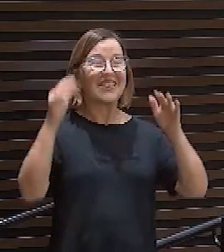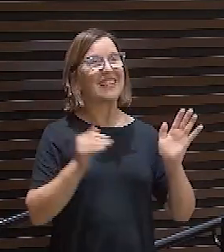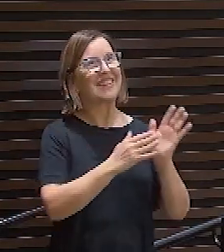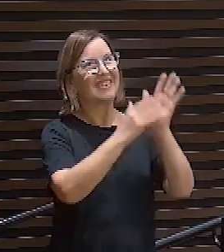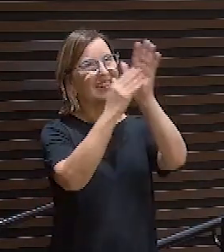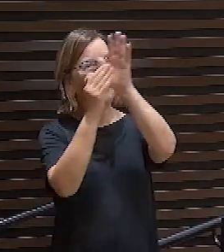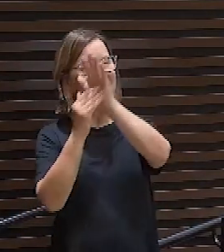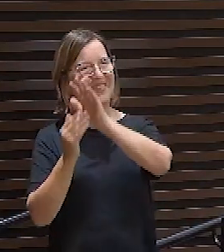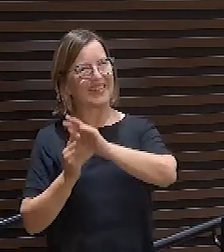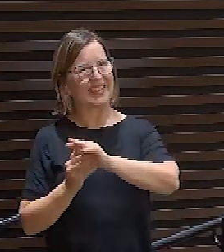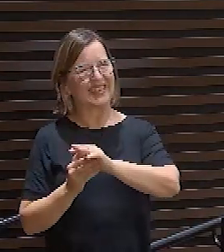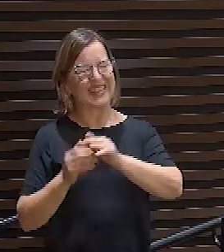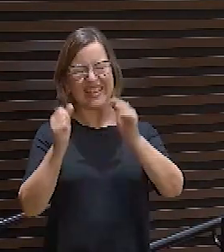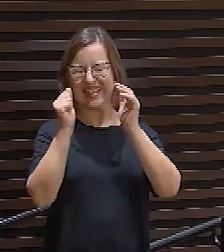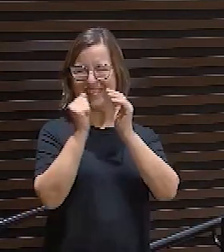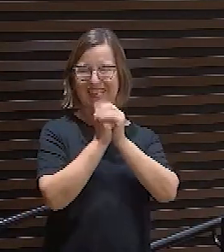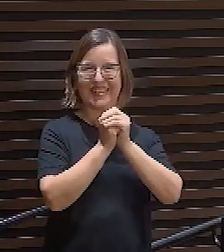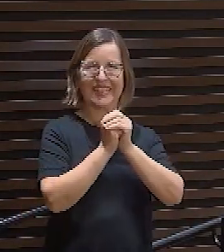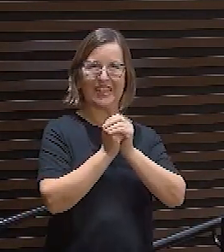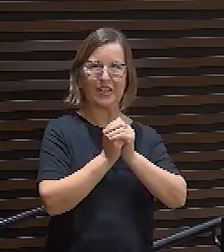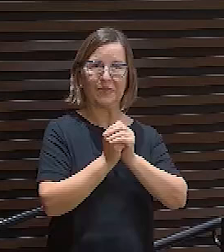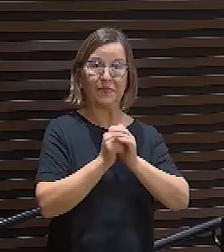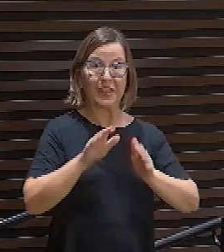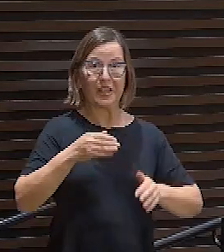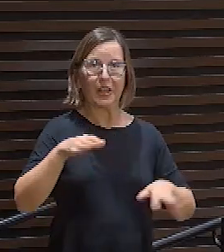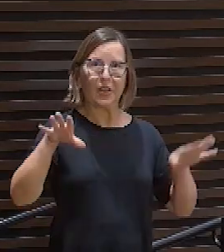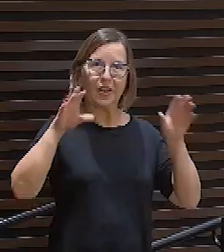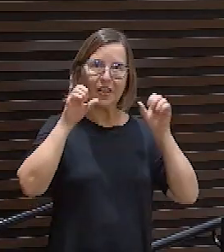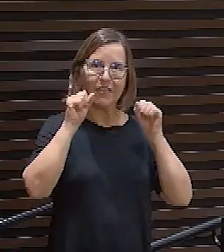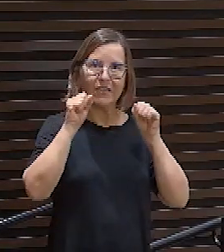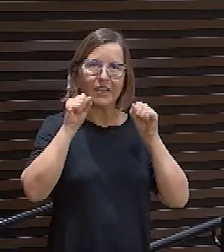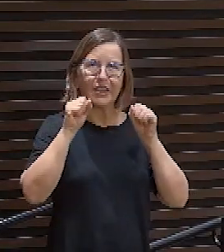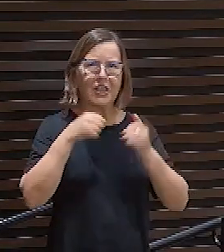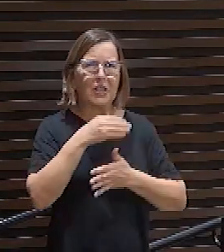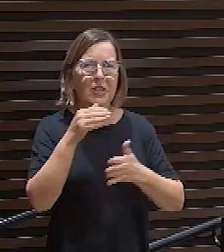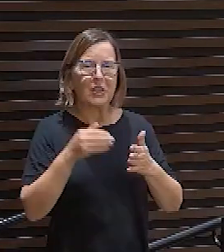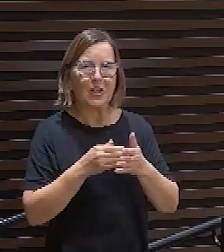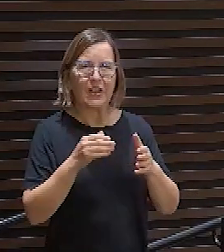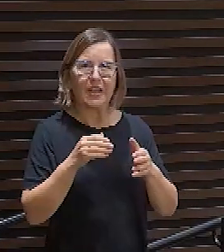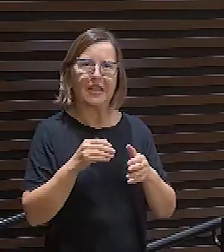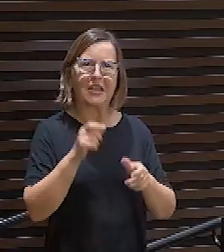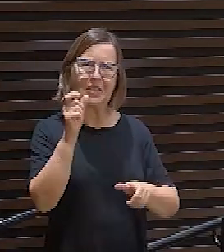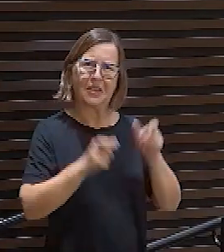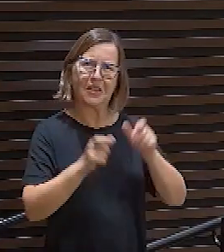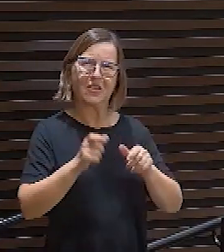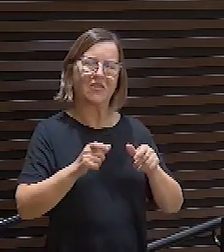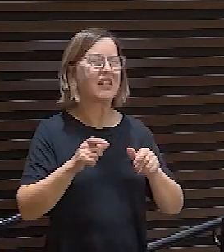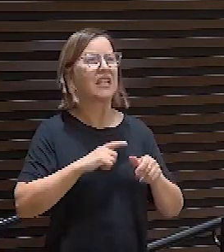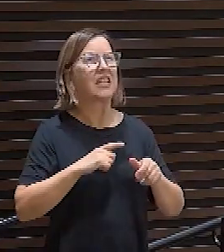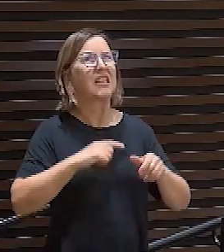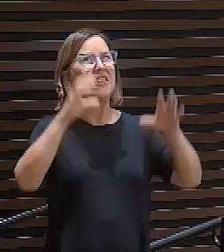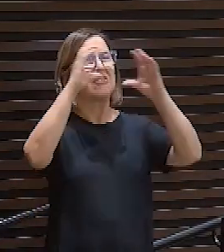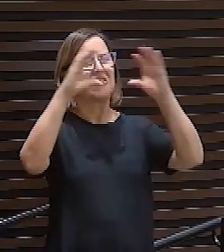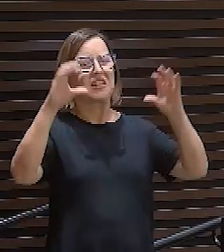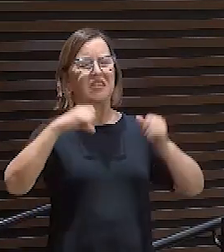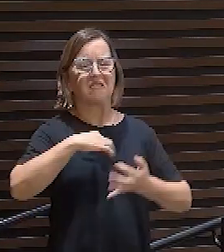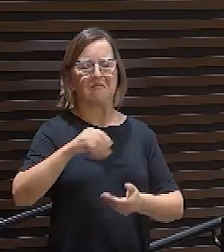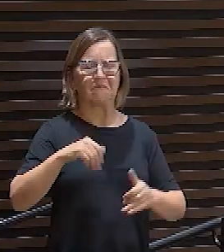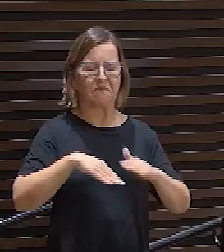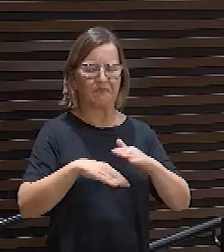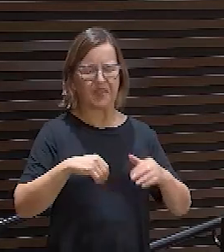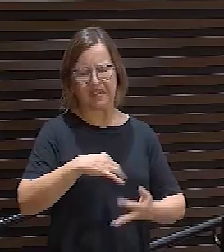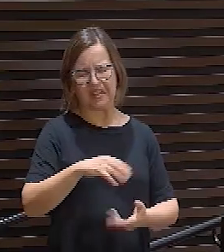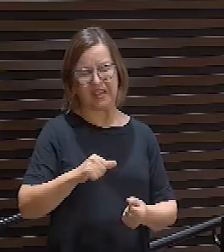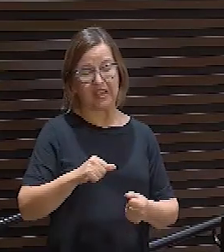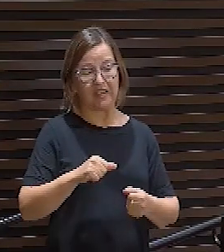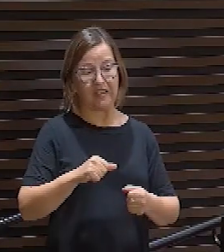louvor. Então eu ouvi toda a criatura que há no céu, sobre a terra, debaixo da terra, sobre o